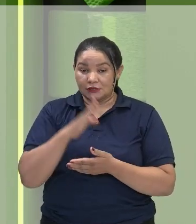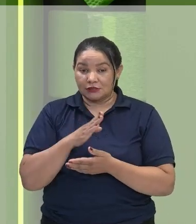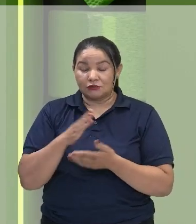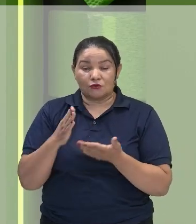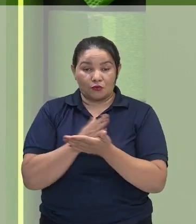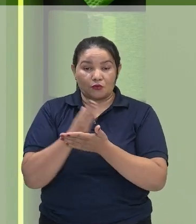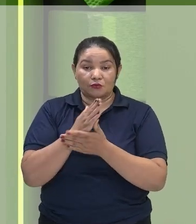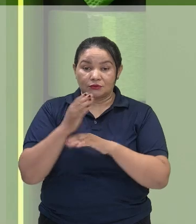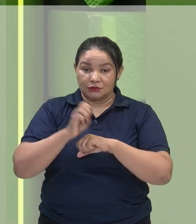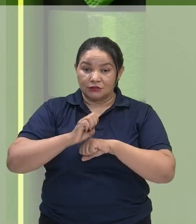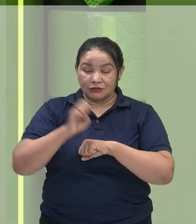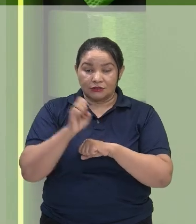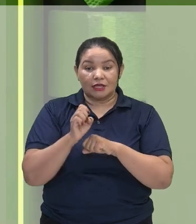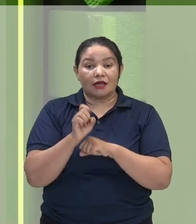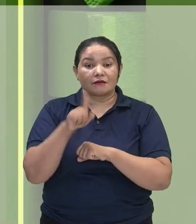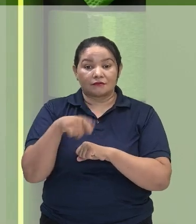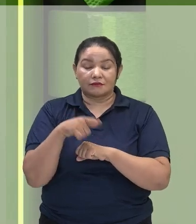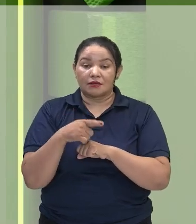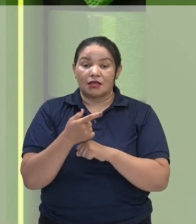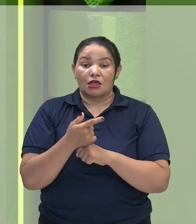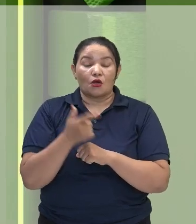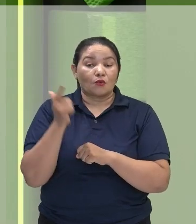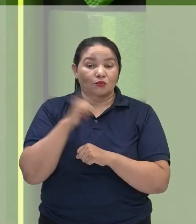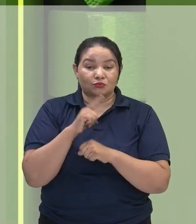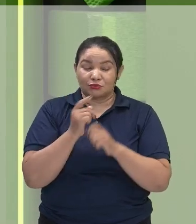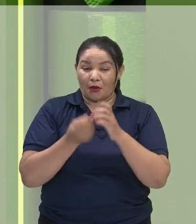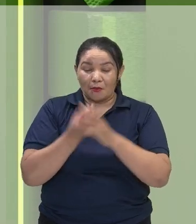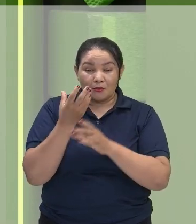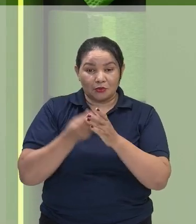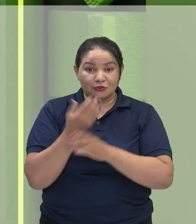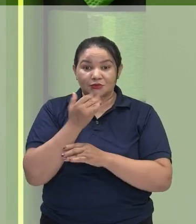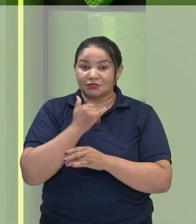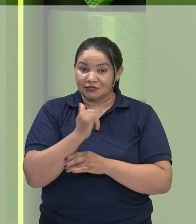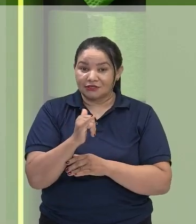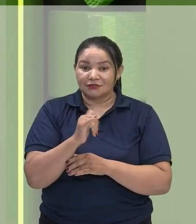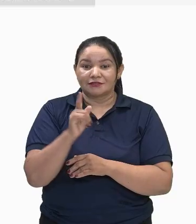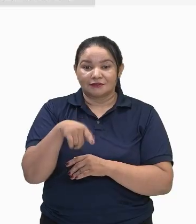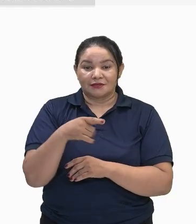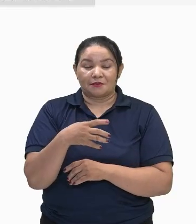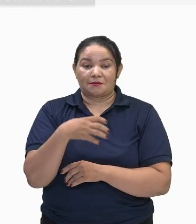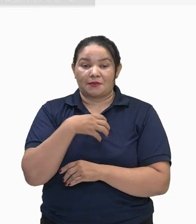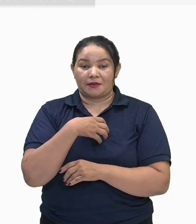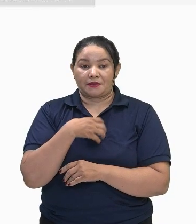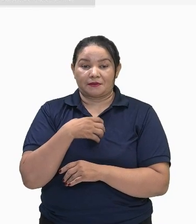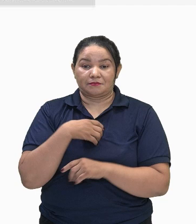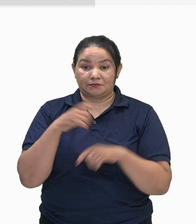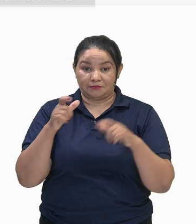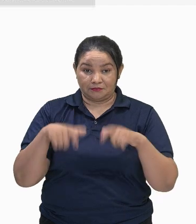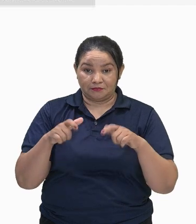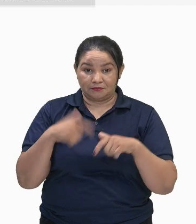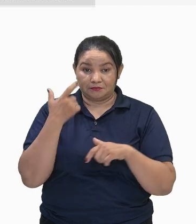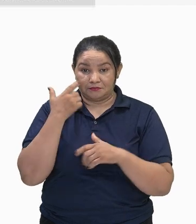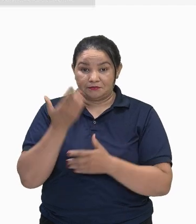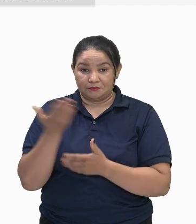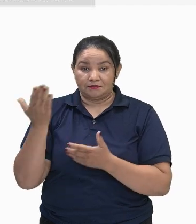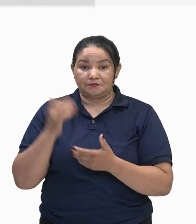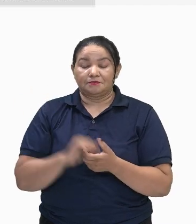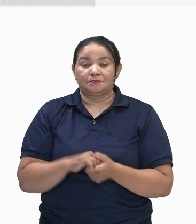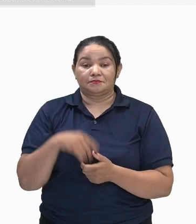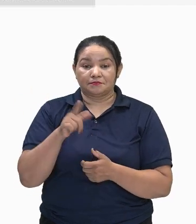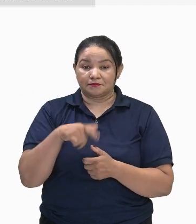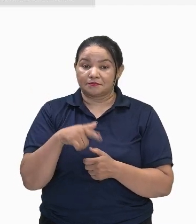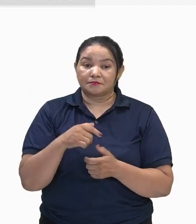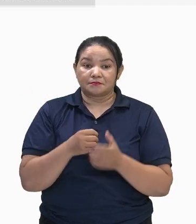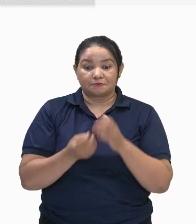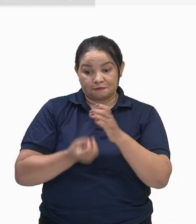é o campeão em produzir essa eletricidade, gente, é a Bahia. Então observe aí que a Bahia é